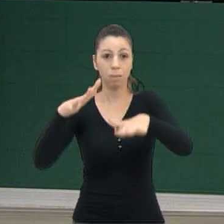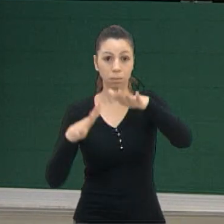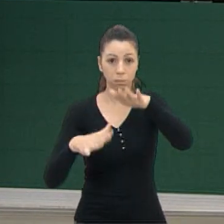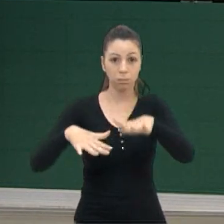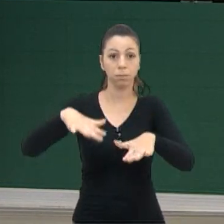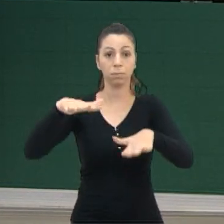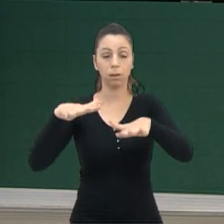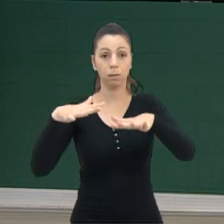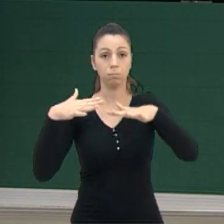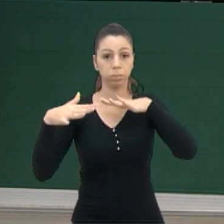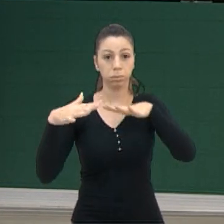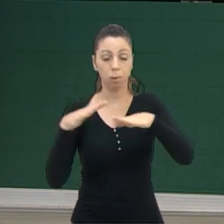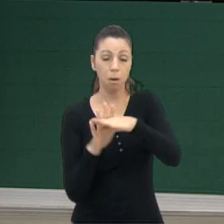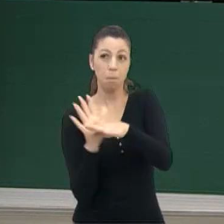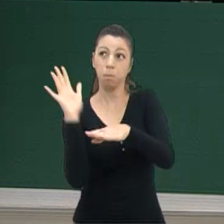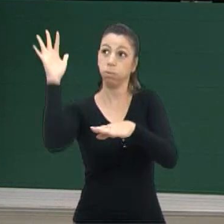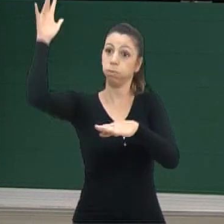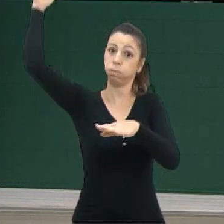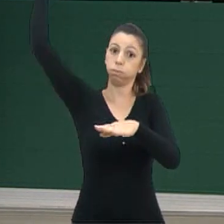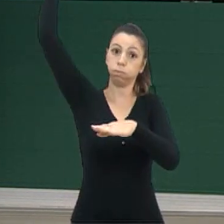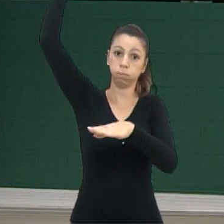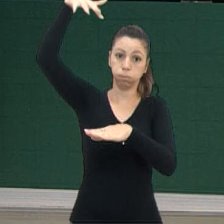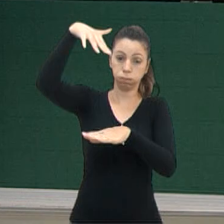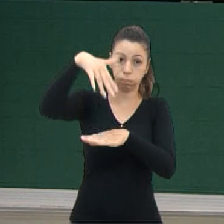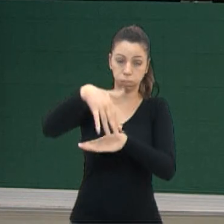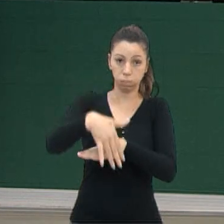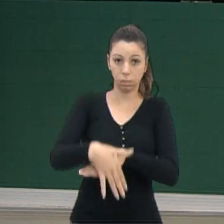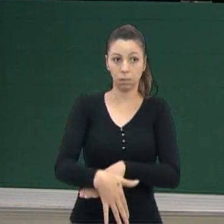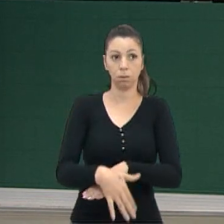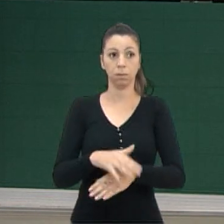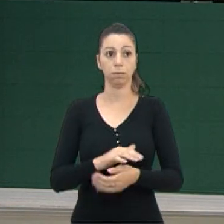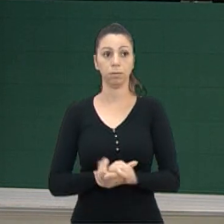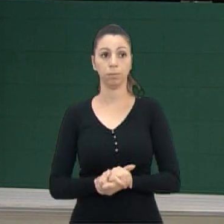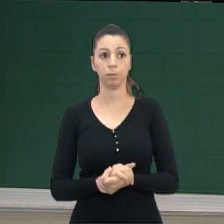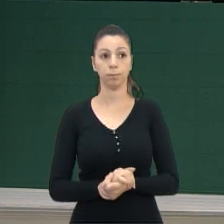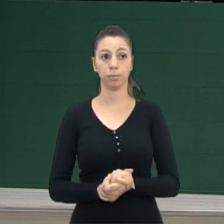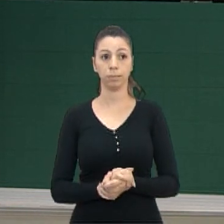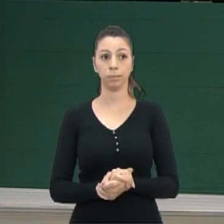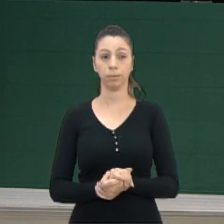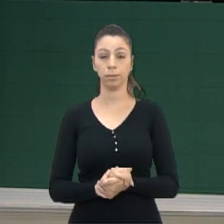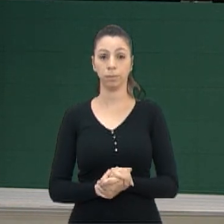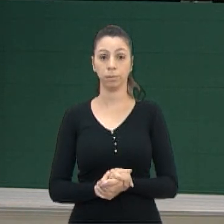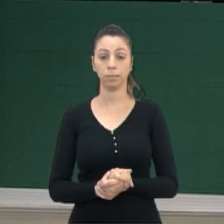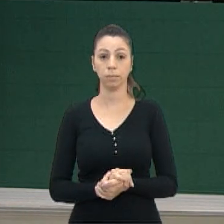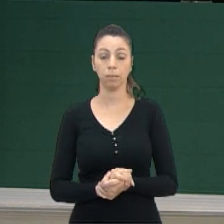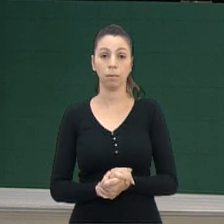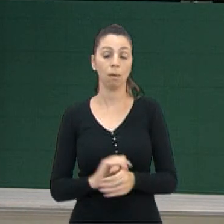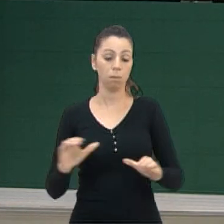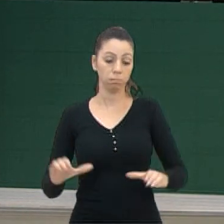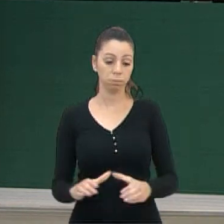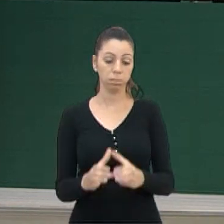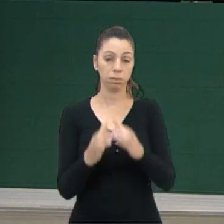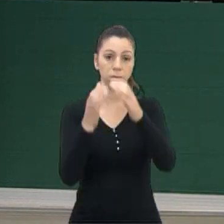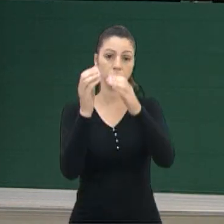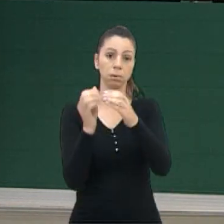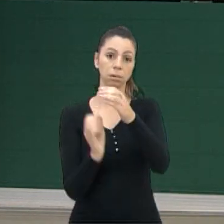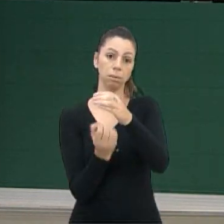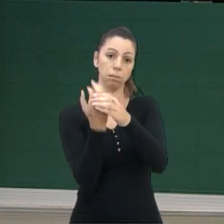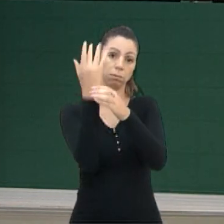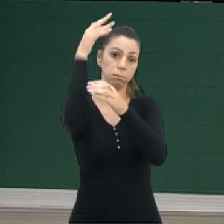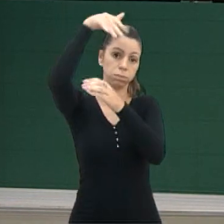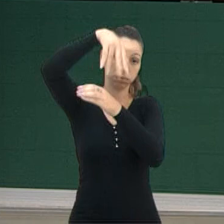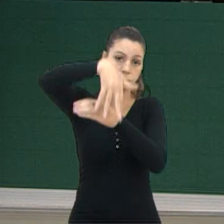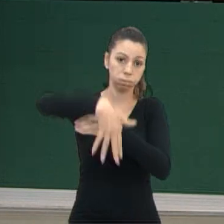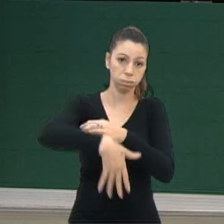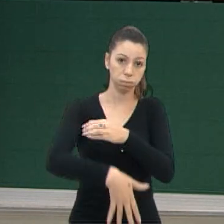oceano criar ondas gigantes, as famosas tsunamis. E temos as erupções vulcânicas e